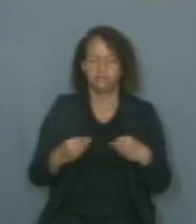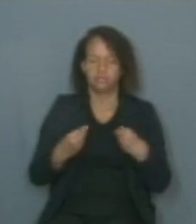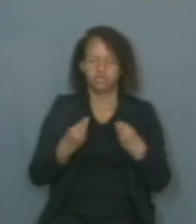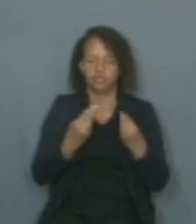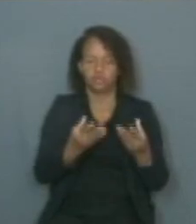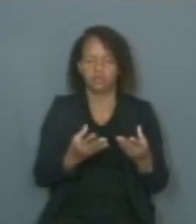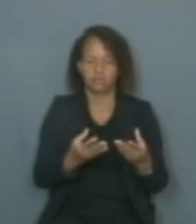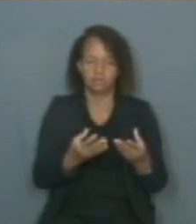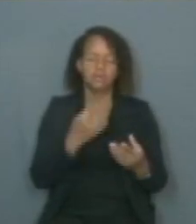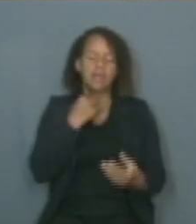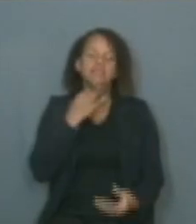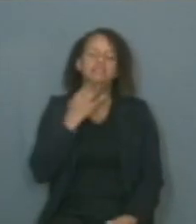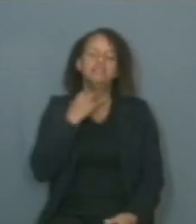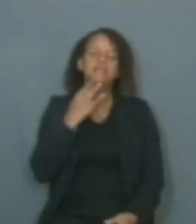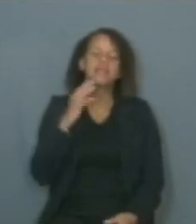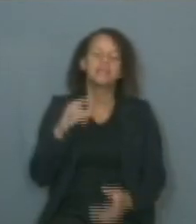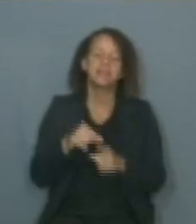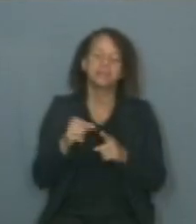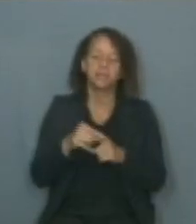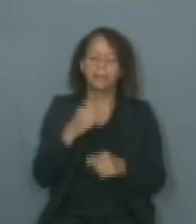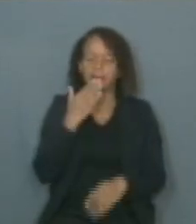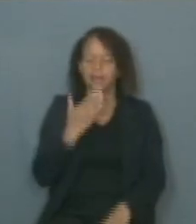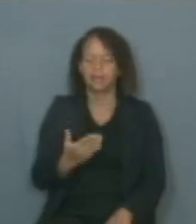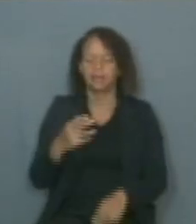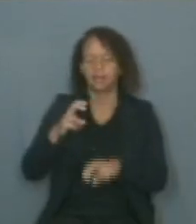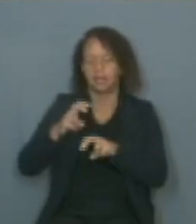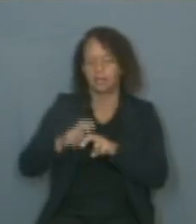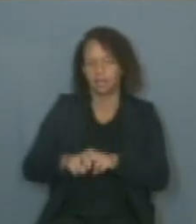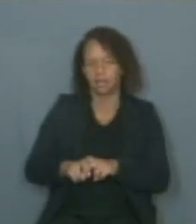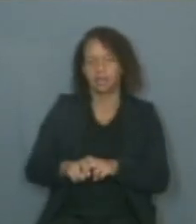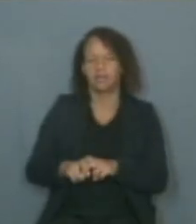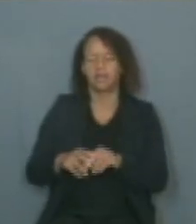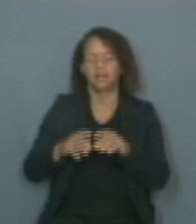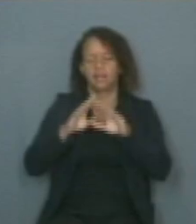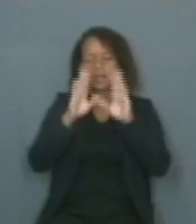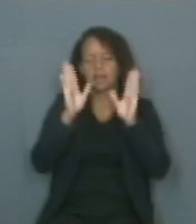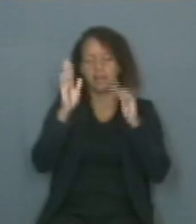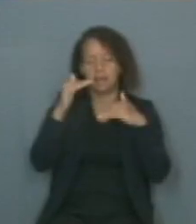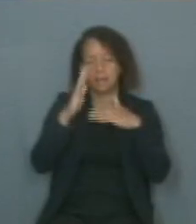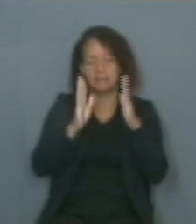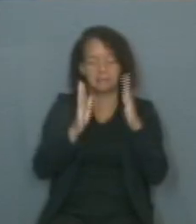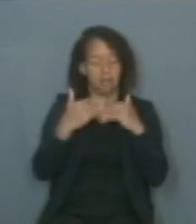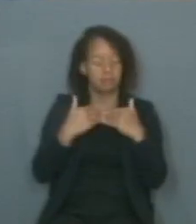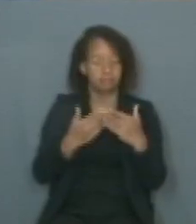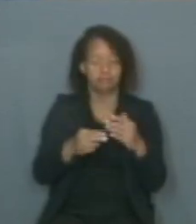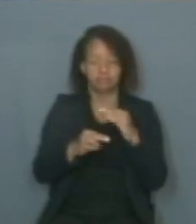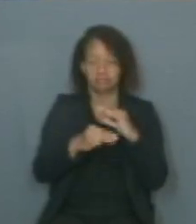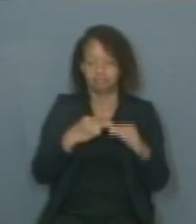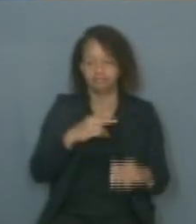quantos pedidos de móvel, de cadeira, de armário os vereadores não recebem?